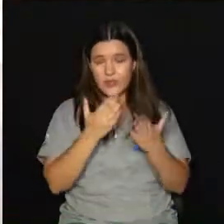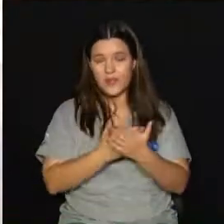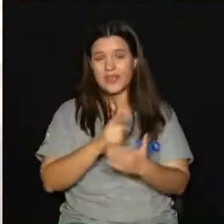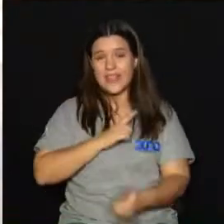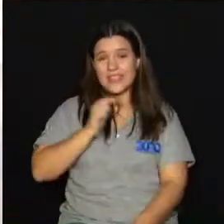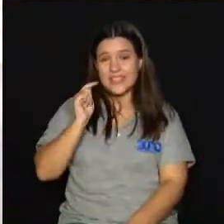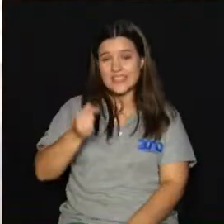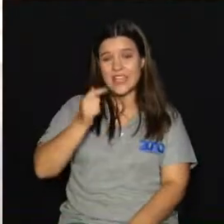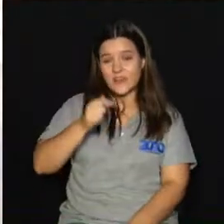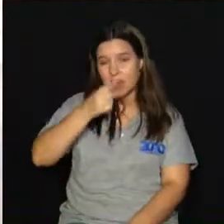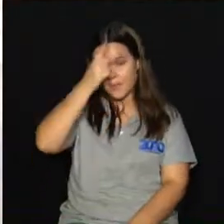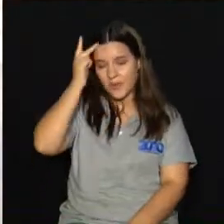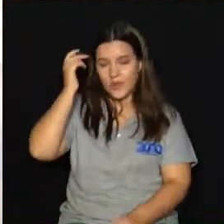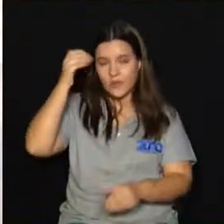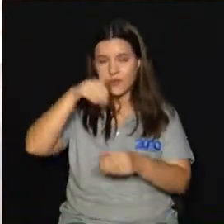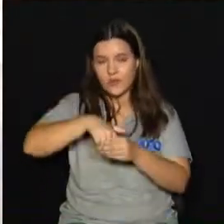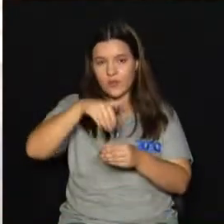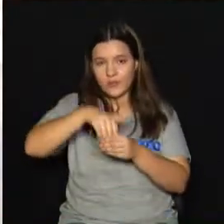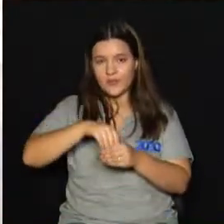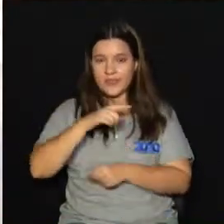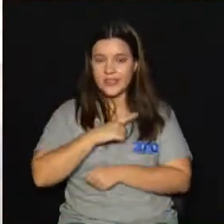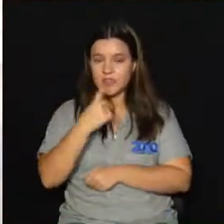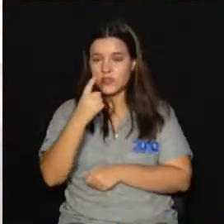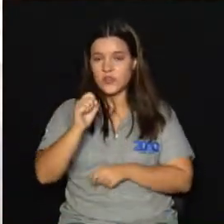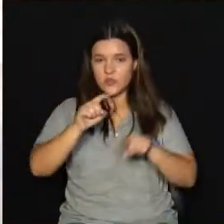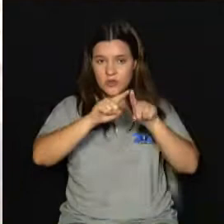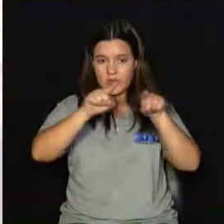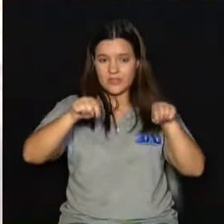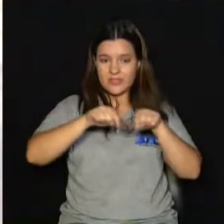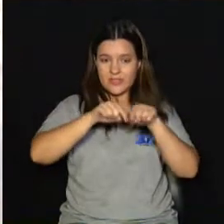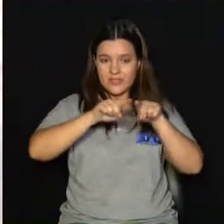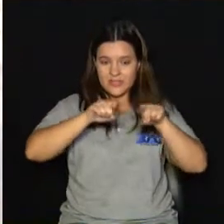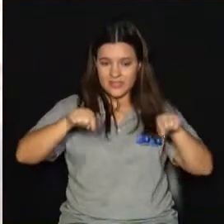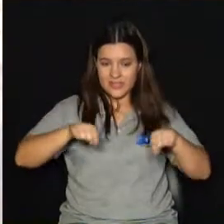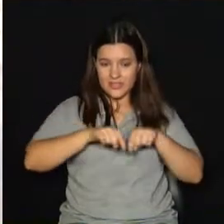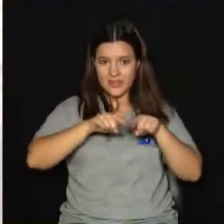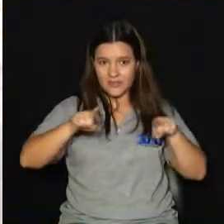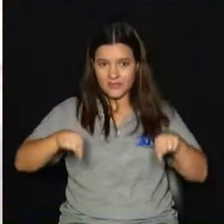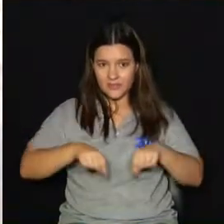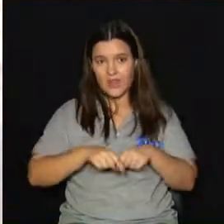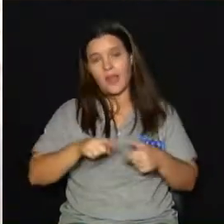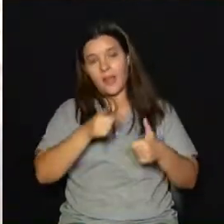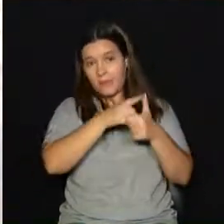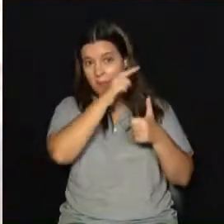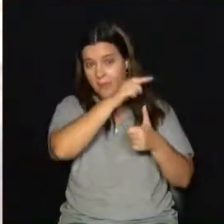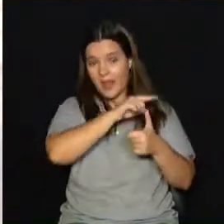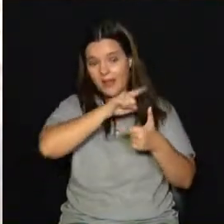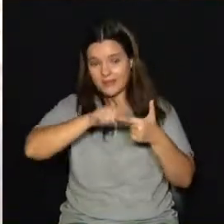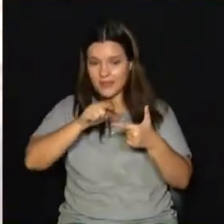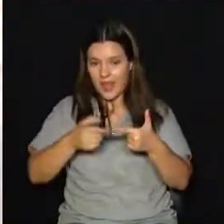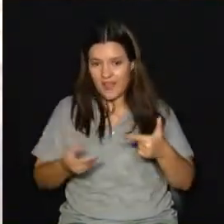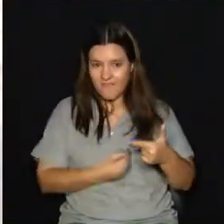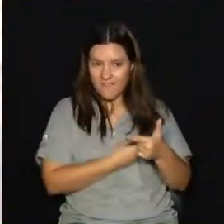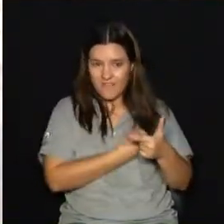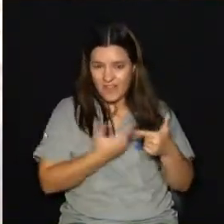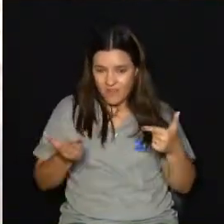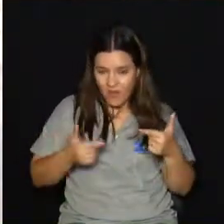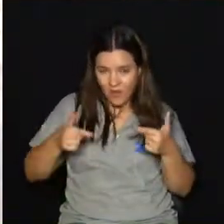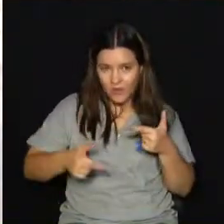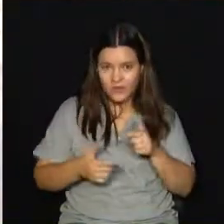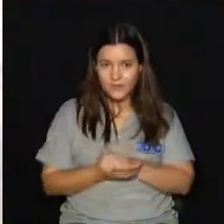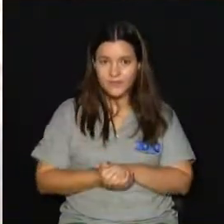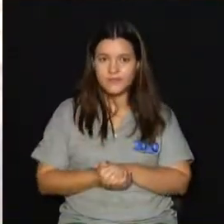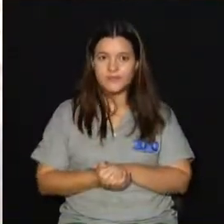7.397 eleitores, e lá são 18 sessões eleitorais. Na sequência é que vem aqui a Miguel Vicente Cury, que fica na